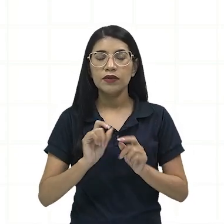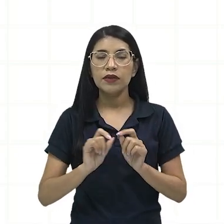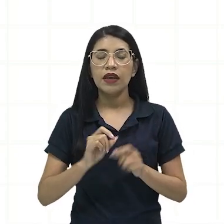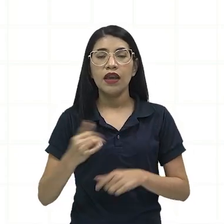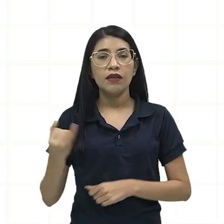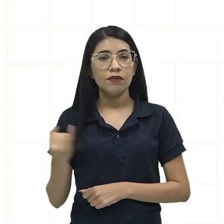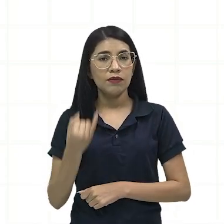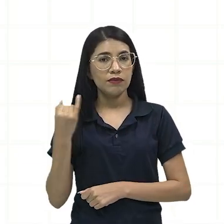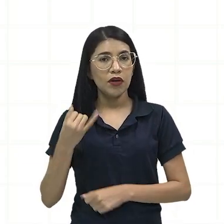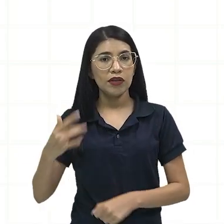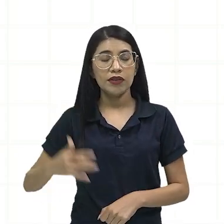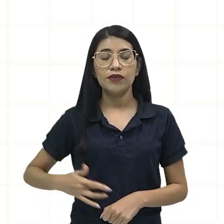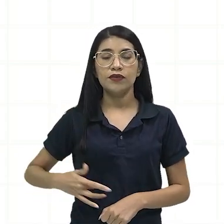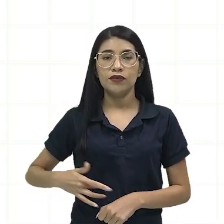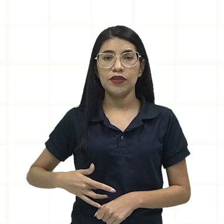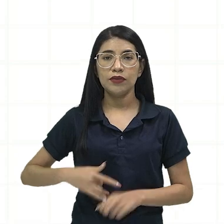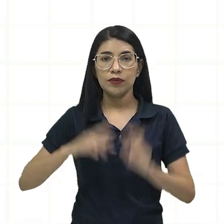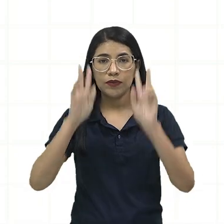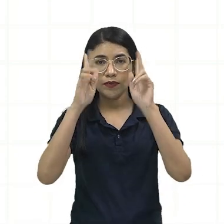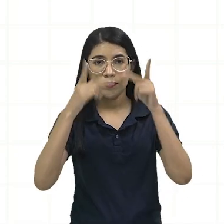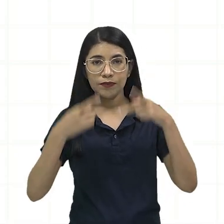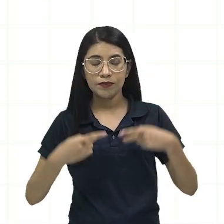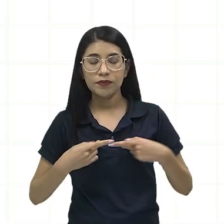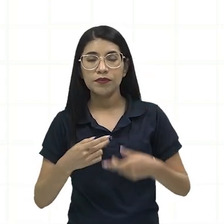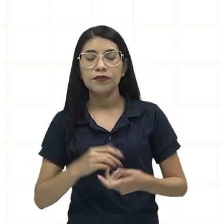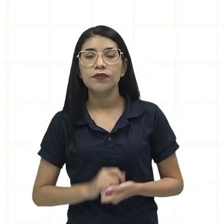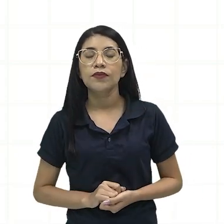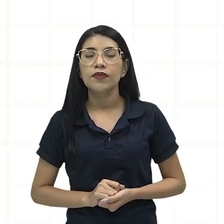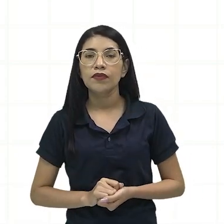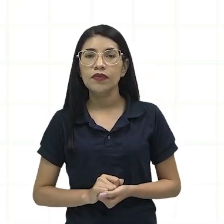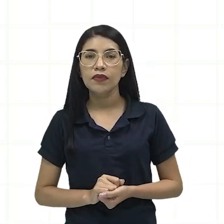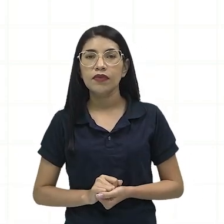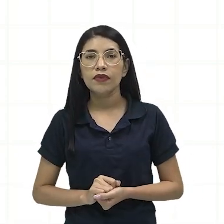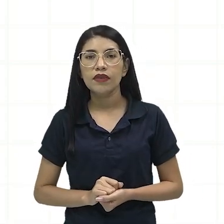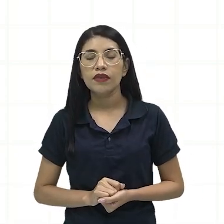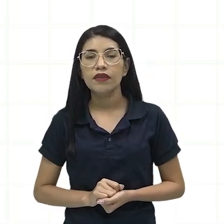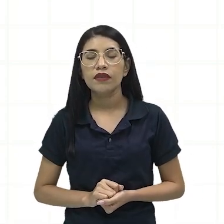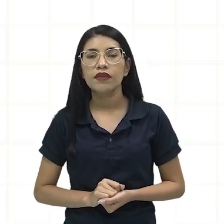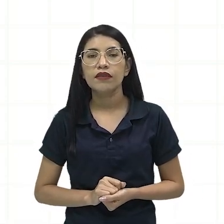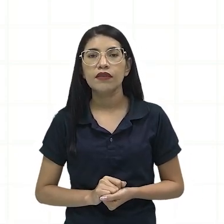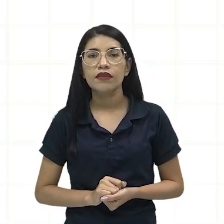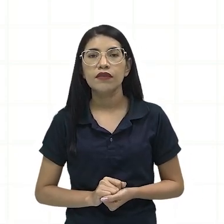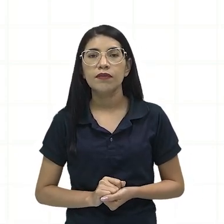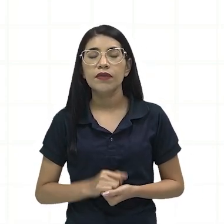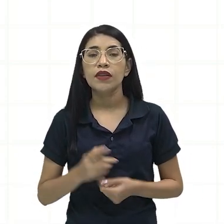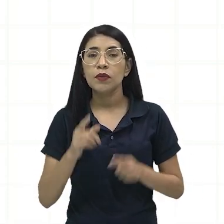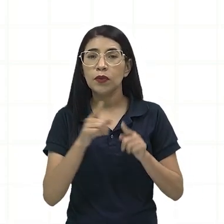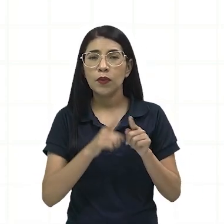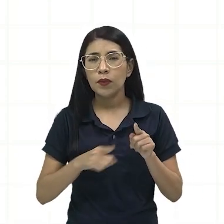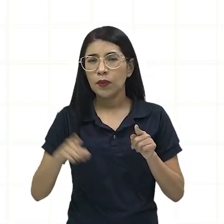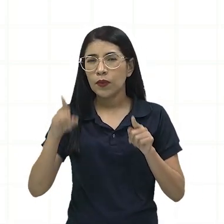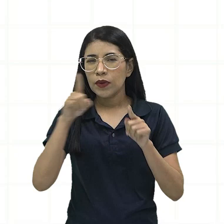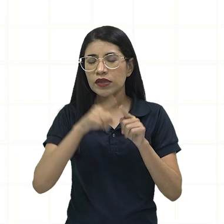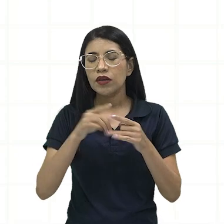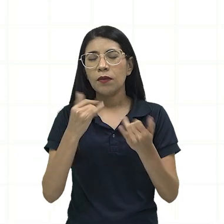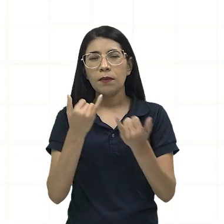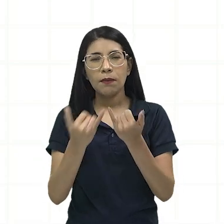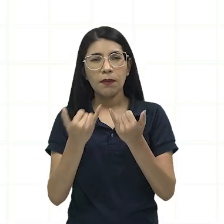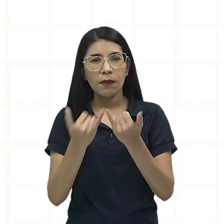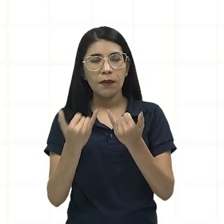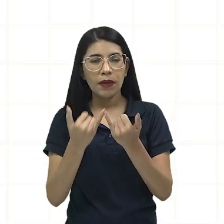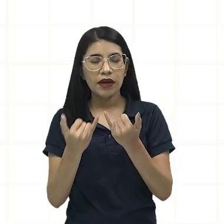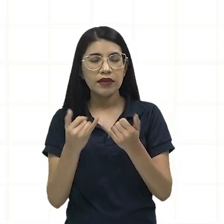tão importante para nós, certo? E aí é um ciclo bem parecido